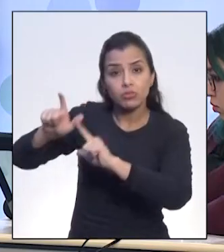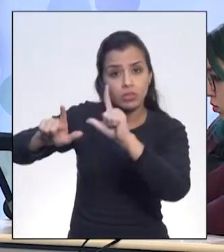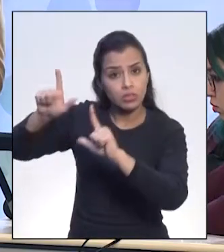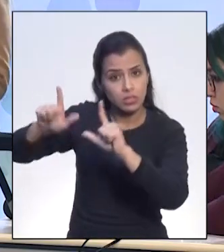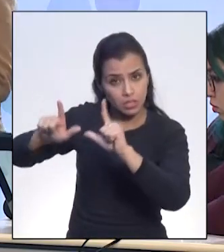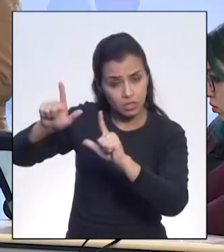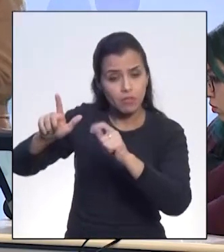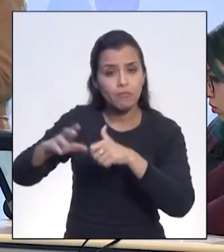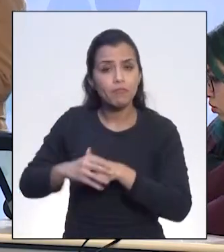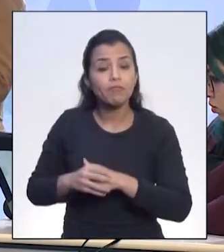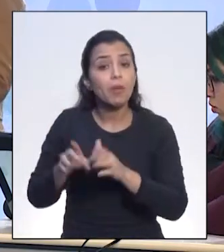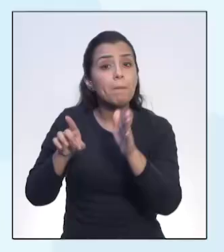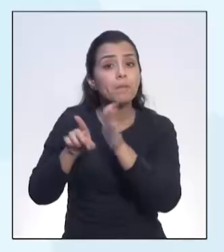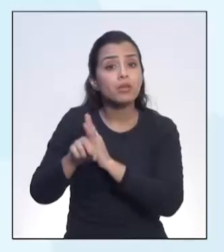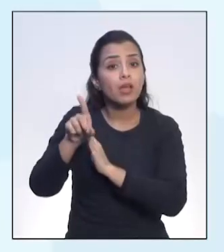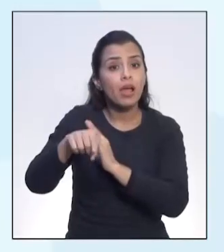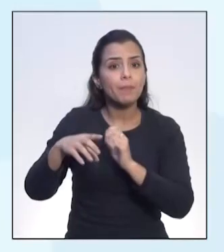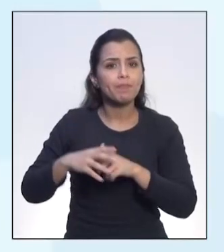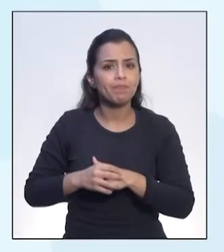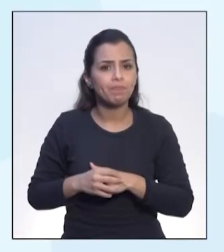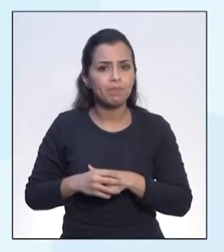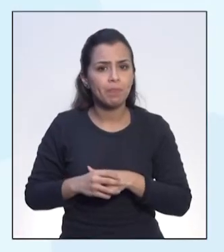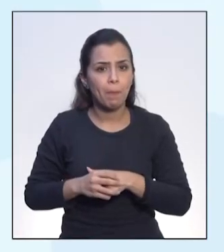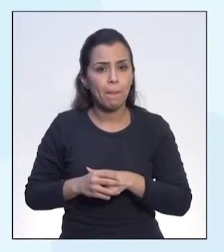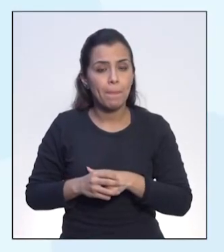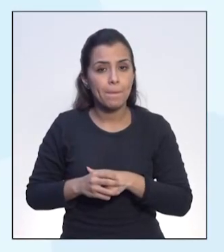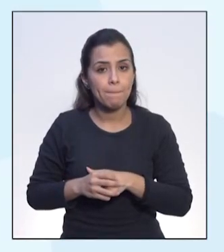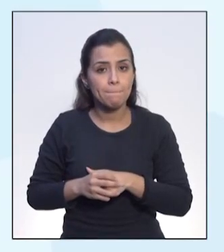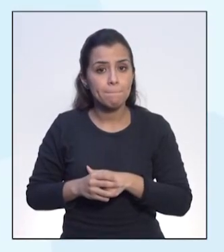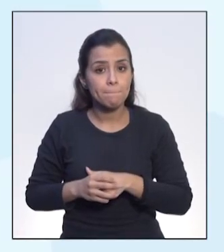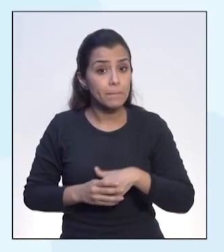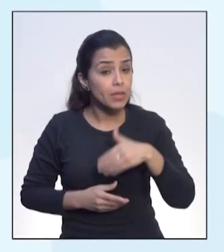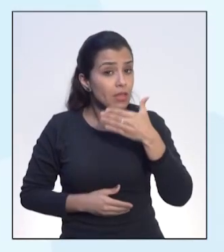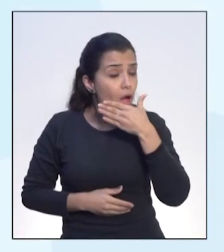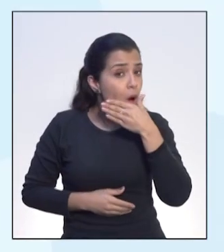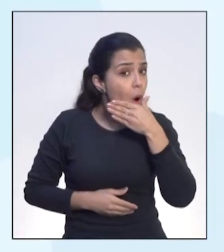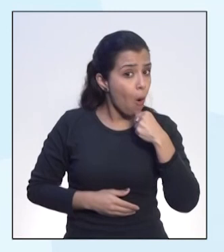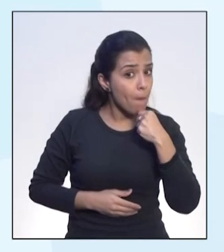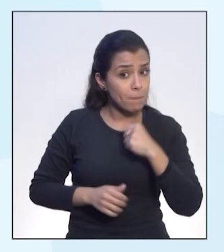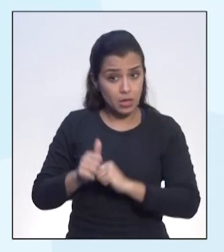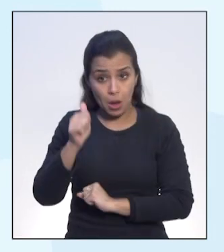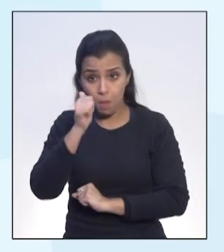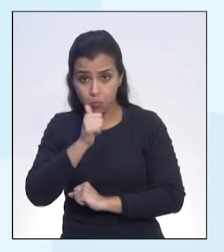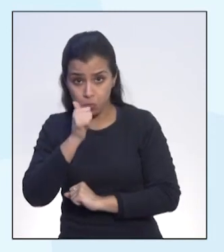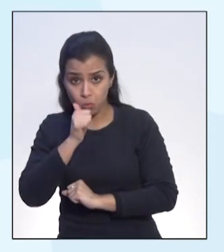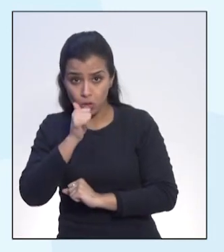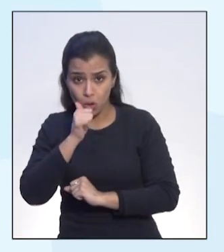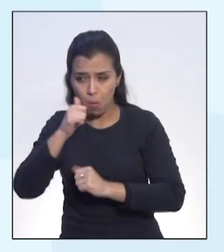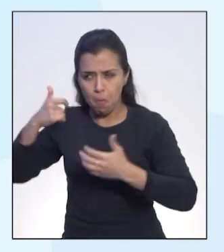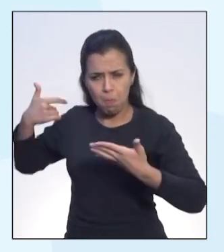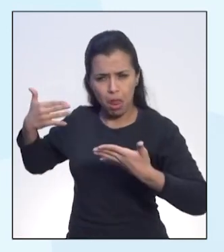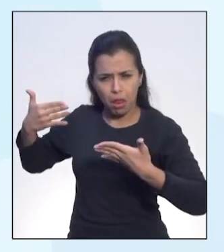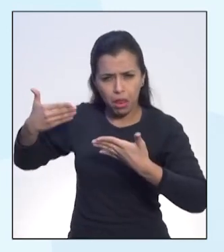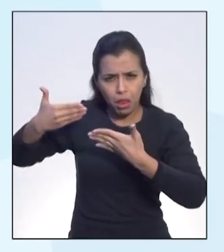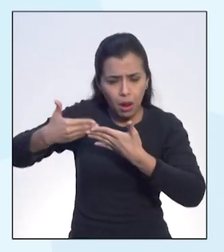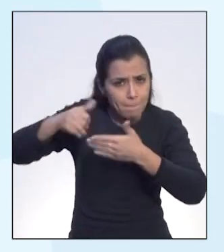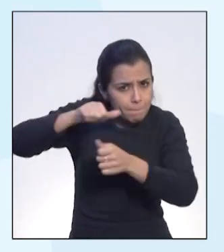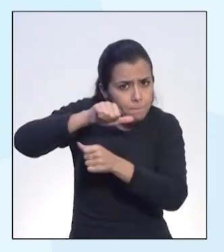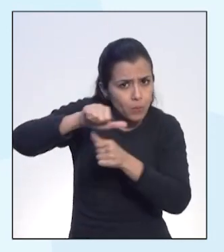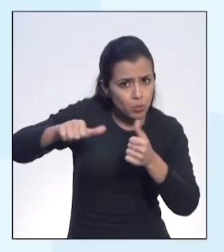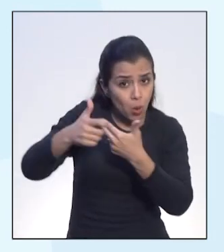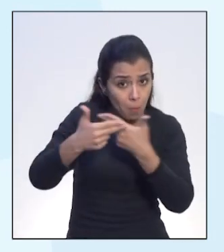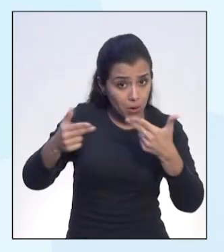TV. A pergunta é: você acha que o fato de ser homem ou mulher mudou ao longo do tempo? Ou seja, ao longo